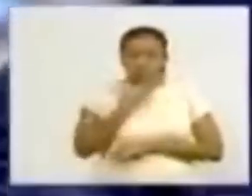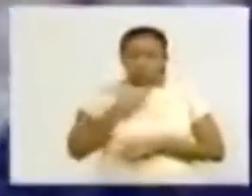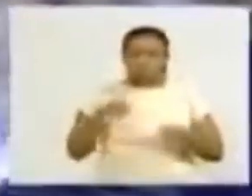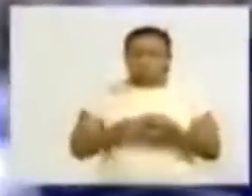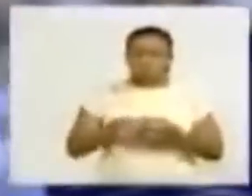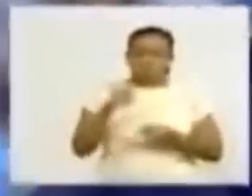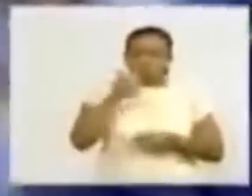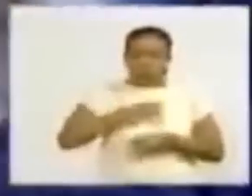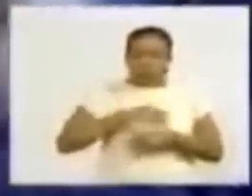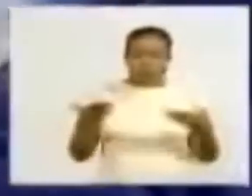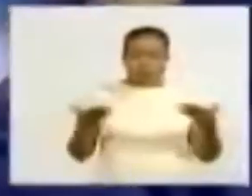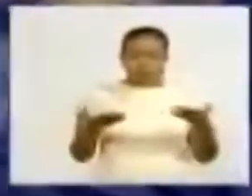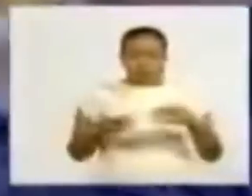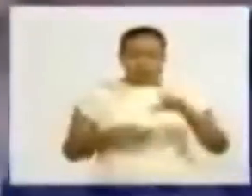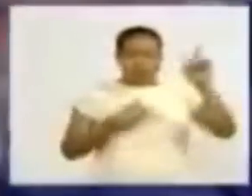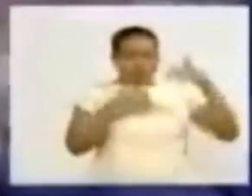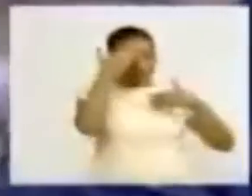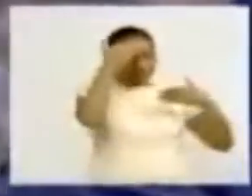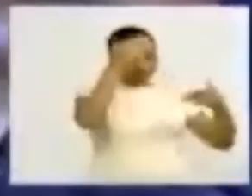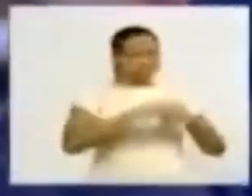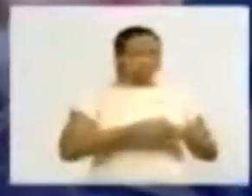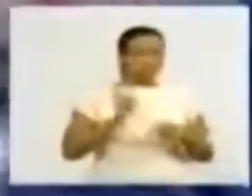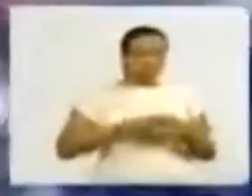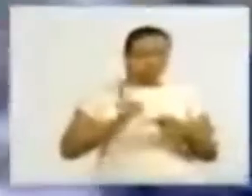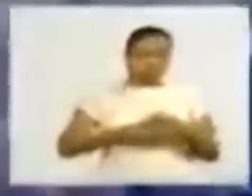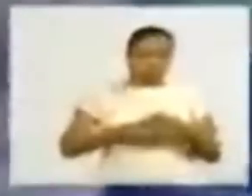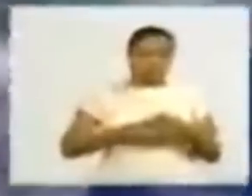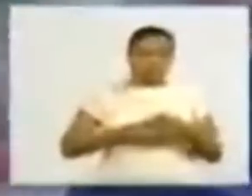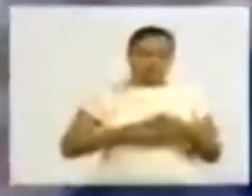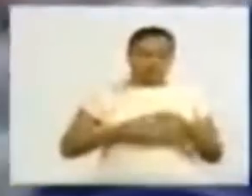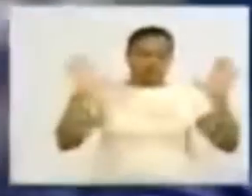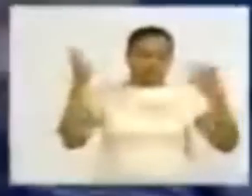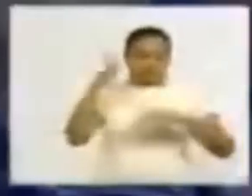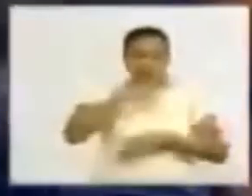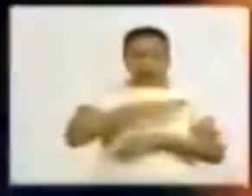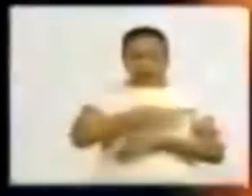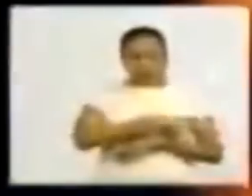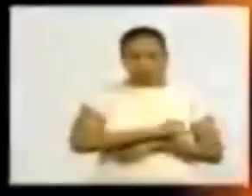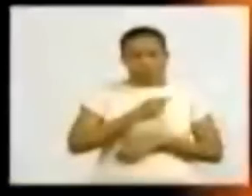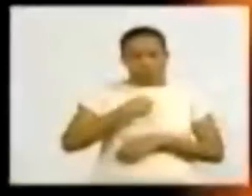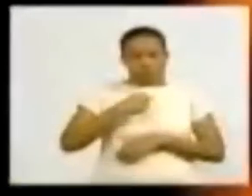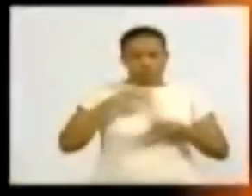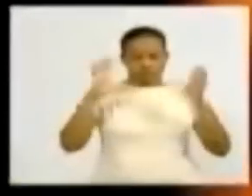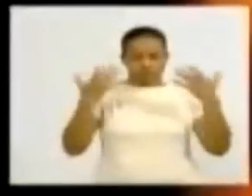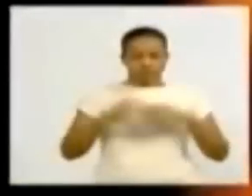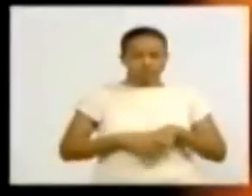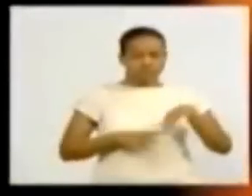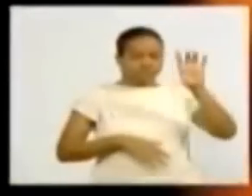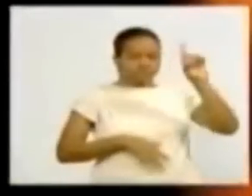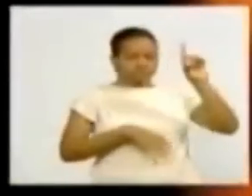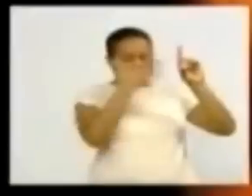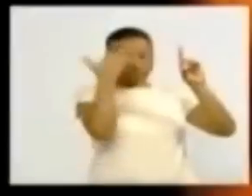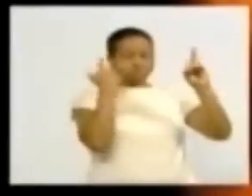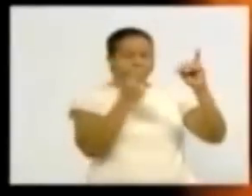Agradeço muito a Deus, porque hoje na festa da misericórdia eu posso dizer que eu sou um filho dela. O Deus que me ensinaram é